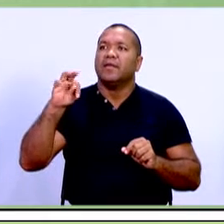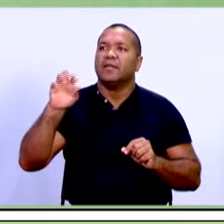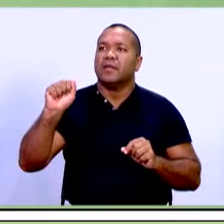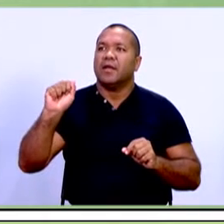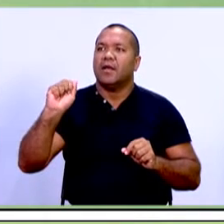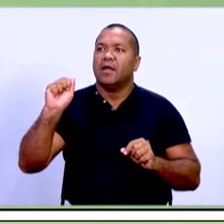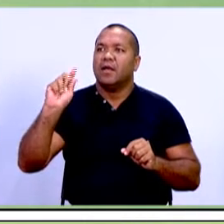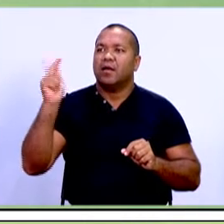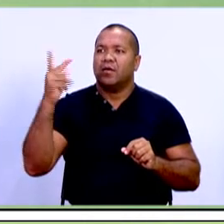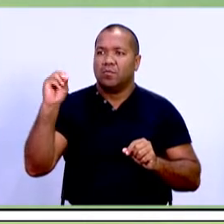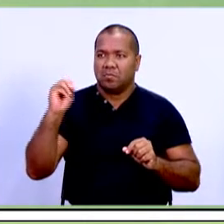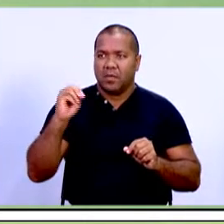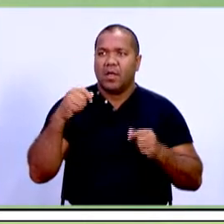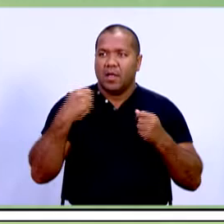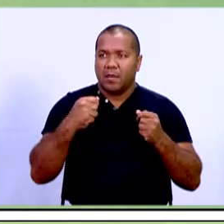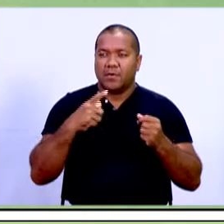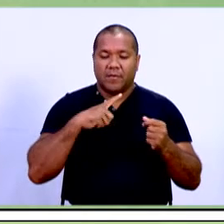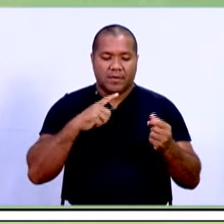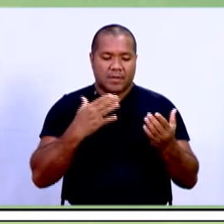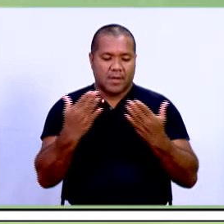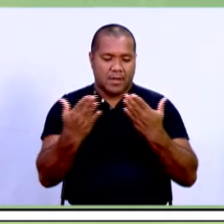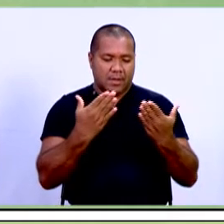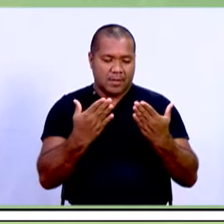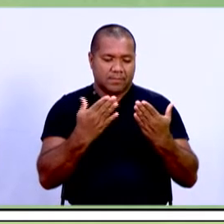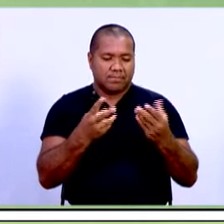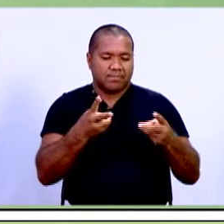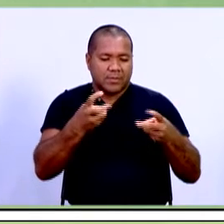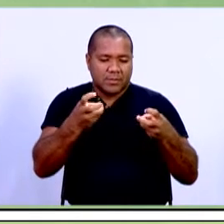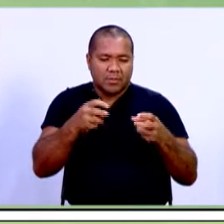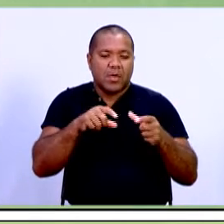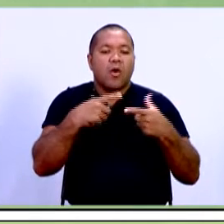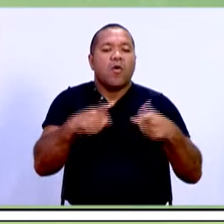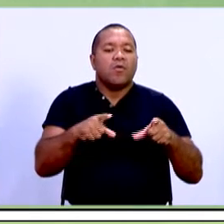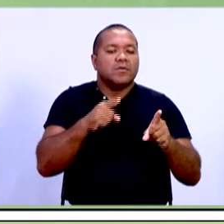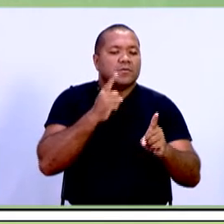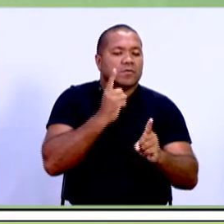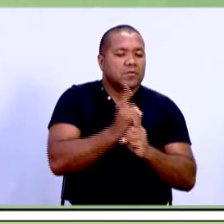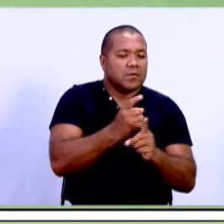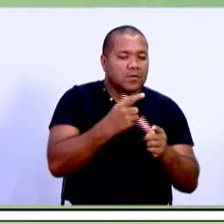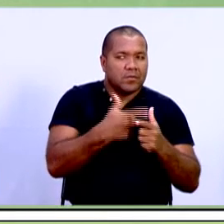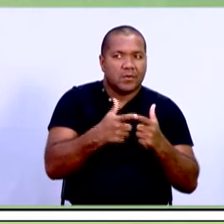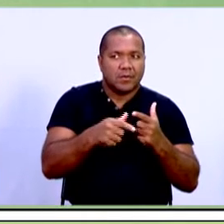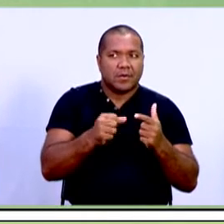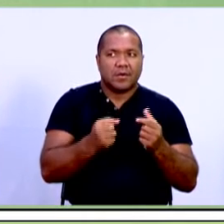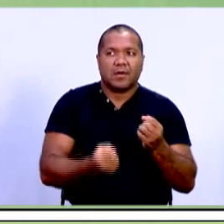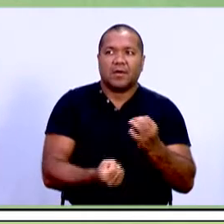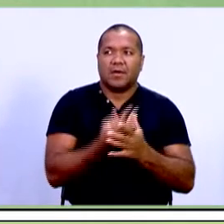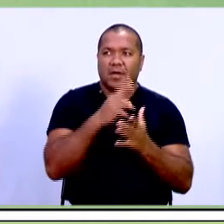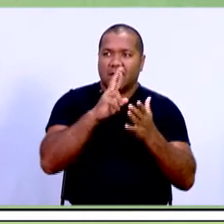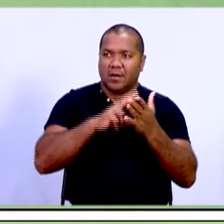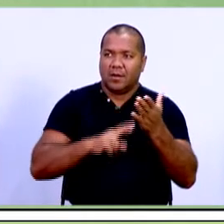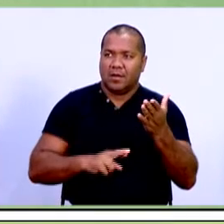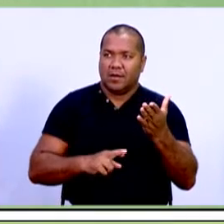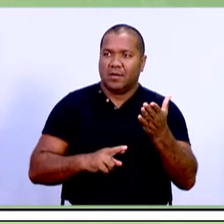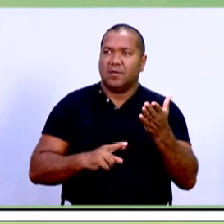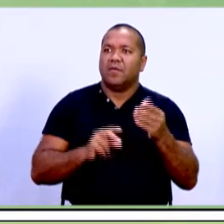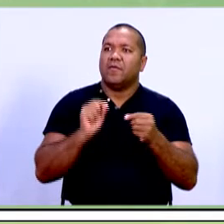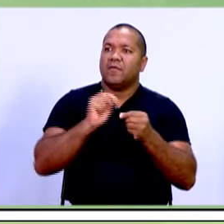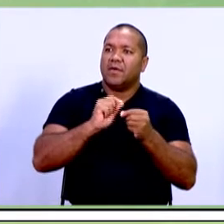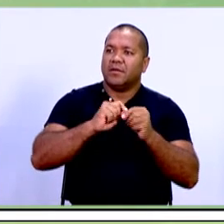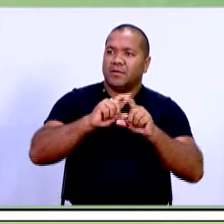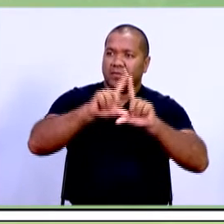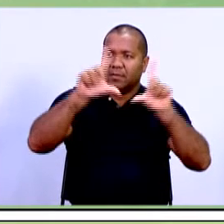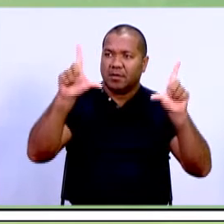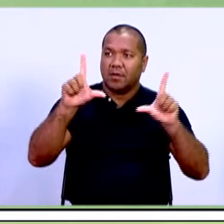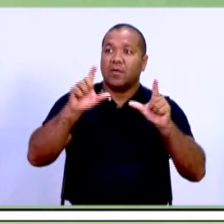análises, estabelecer diagnósticos, desenvolver relatórios, fazer painéis